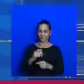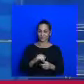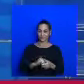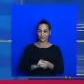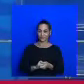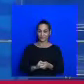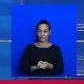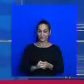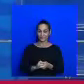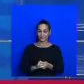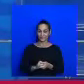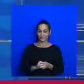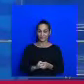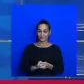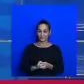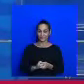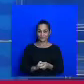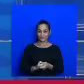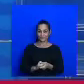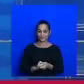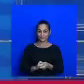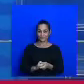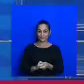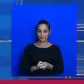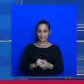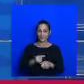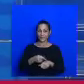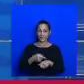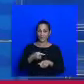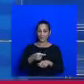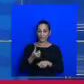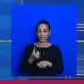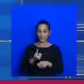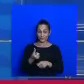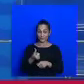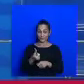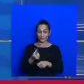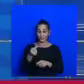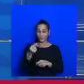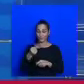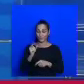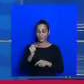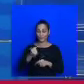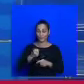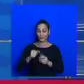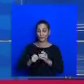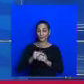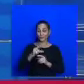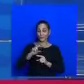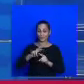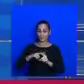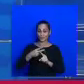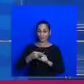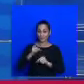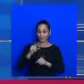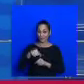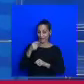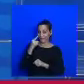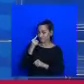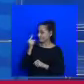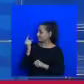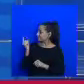13. Verde 13. E agora o sexto e último número do primeiro sorteio da dupla